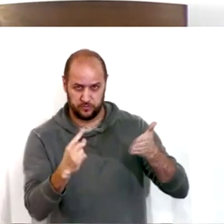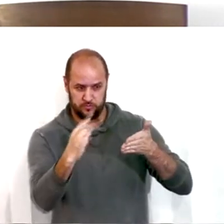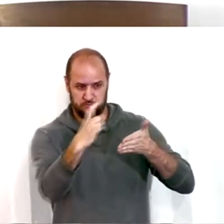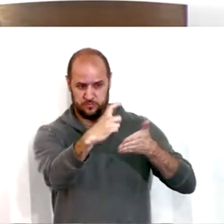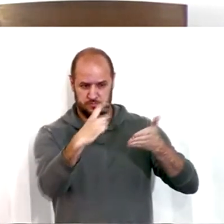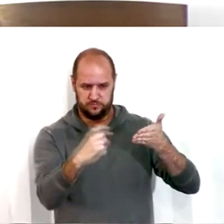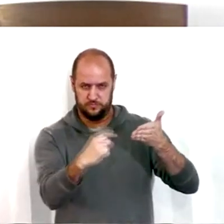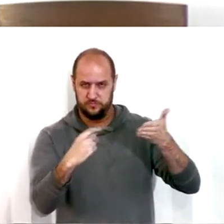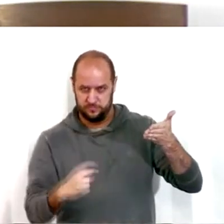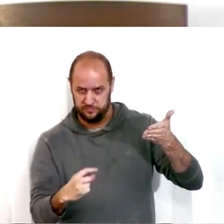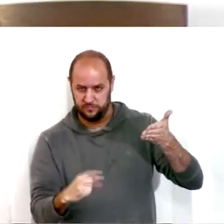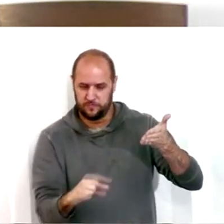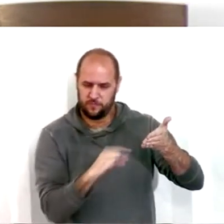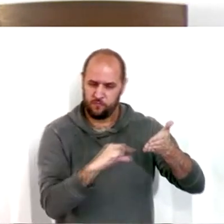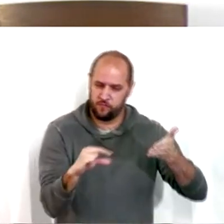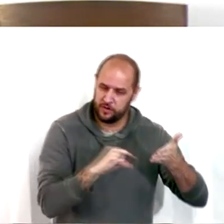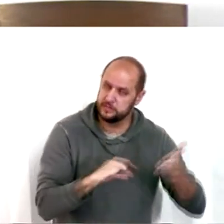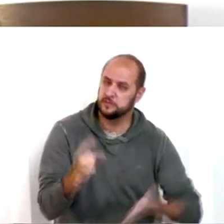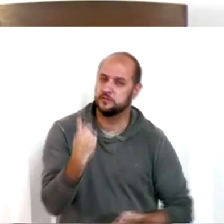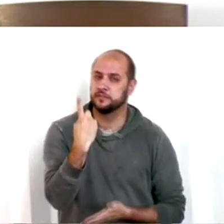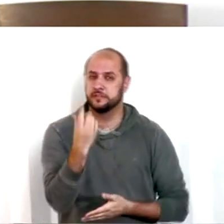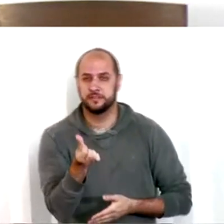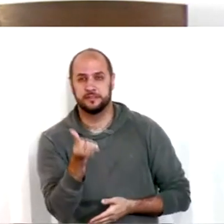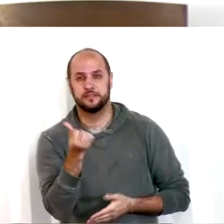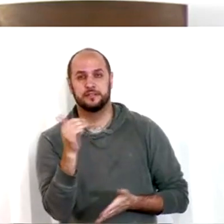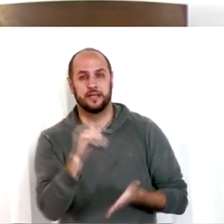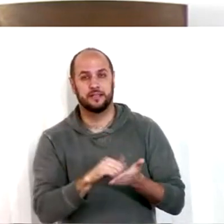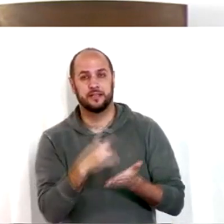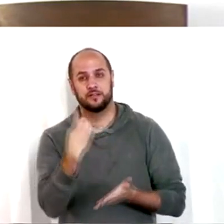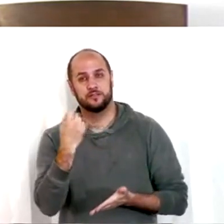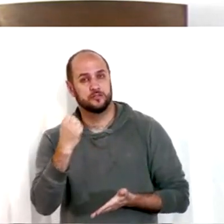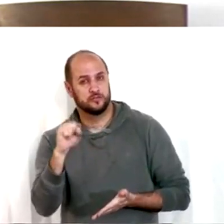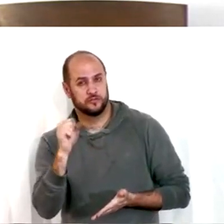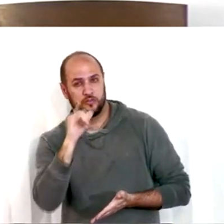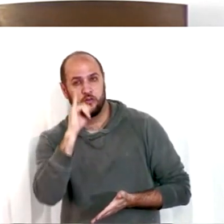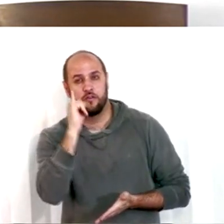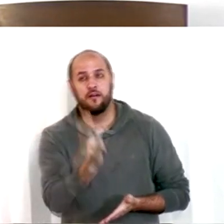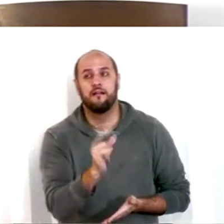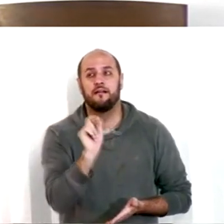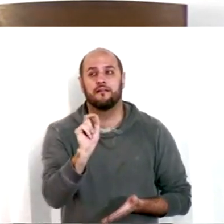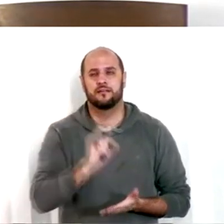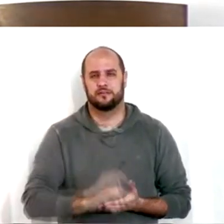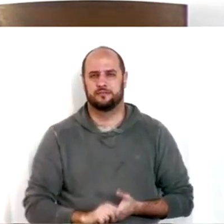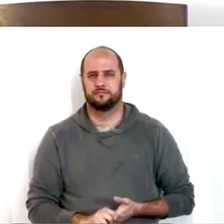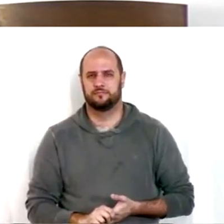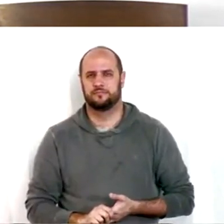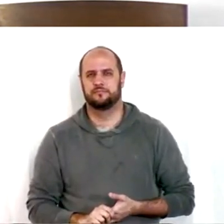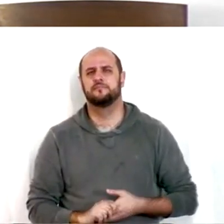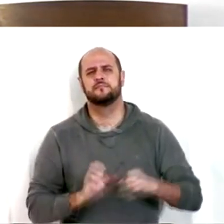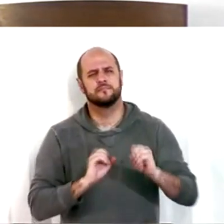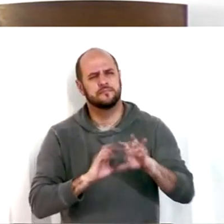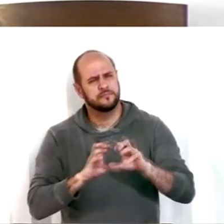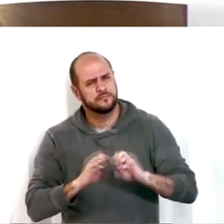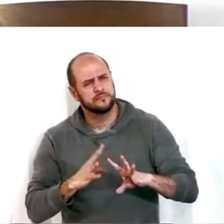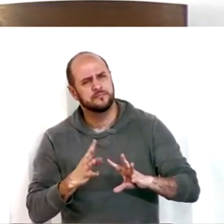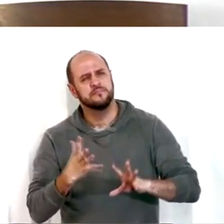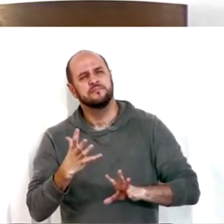último movimento, os versos 16 a 18, que nos falam a respeito